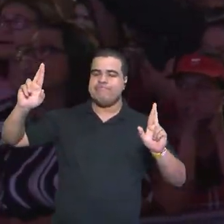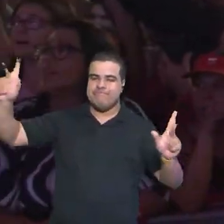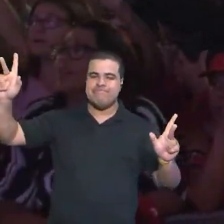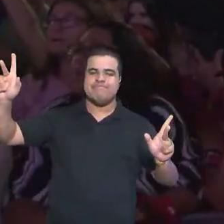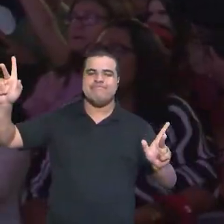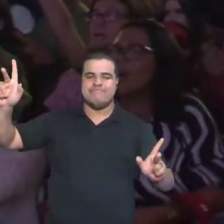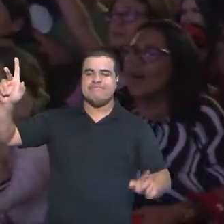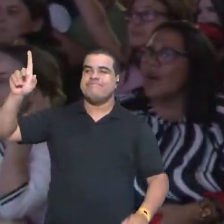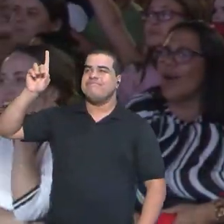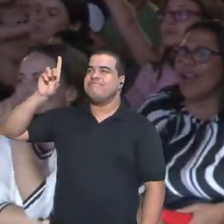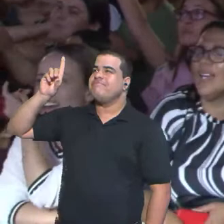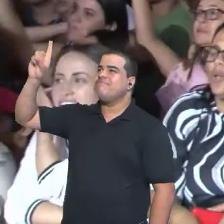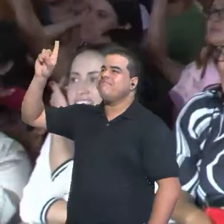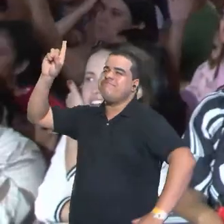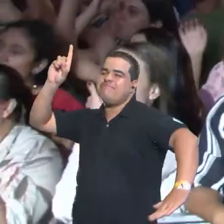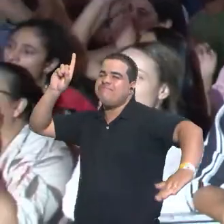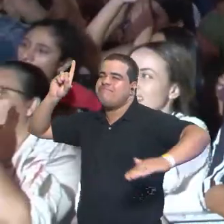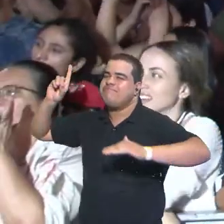não